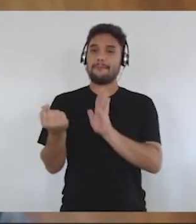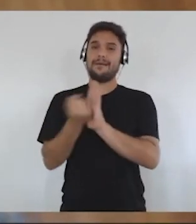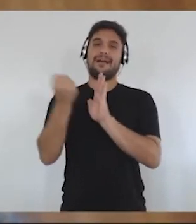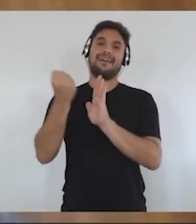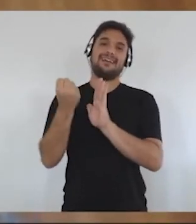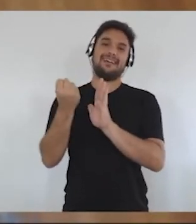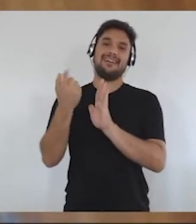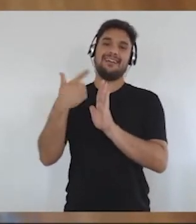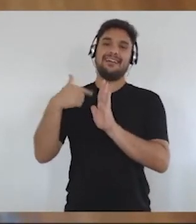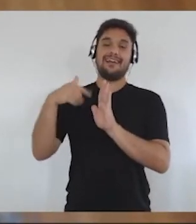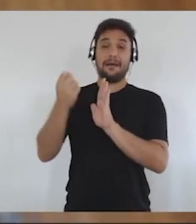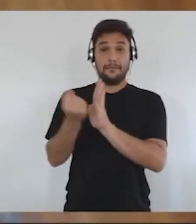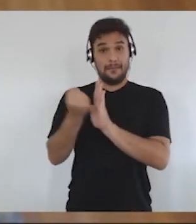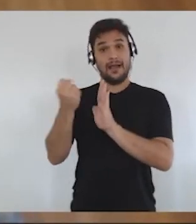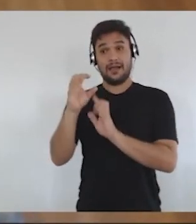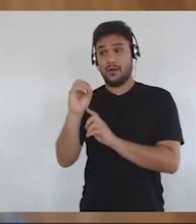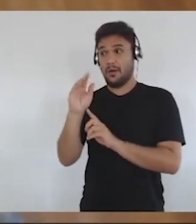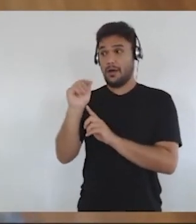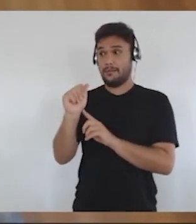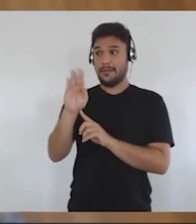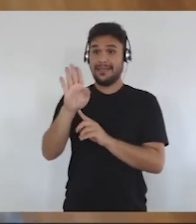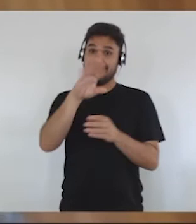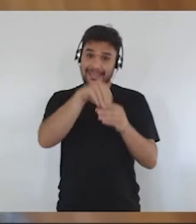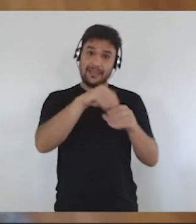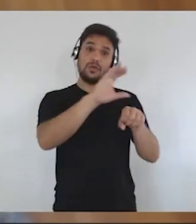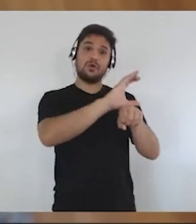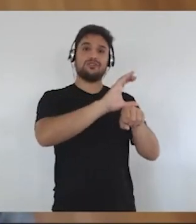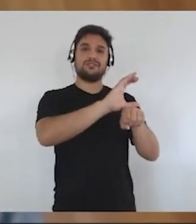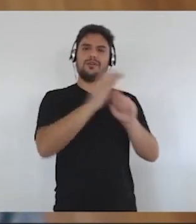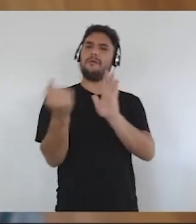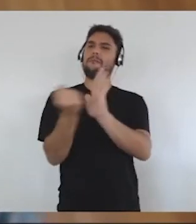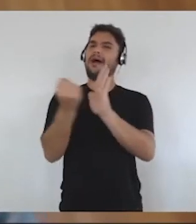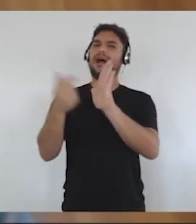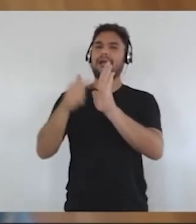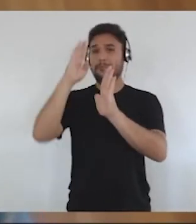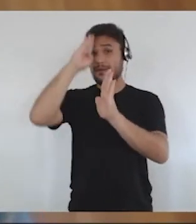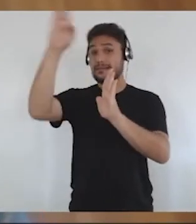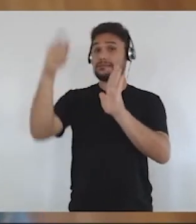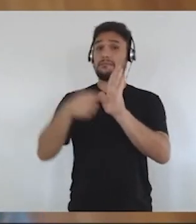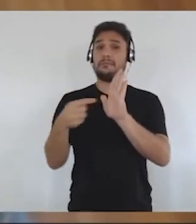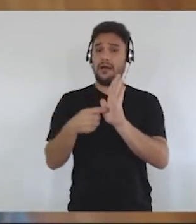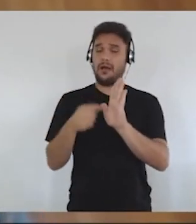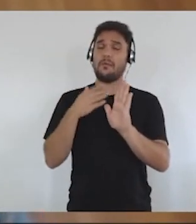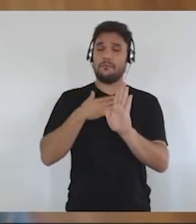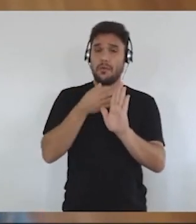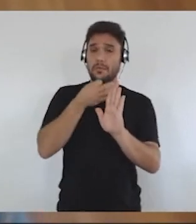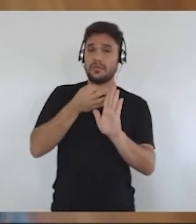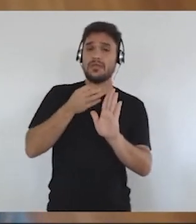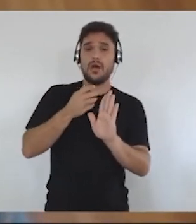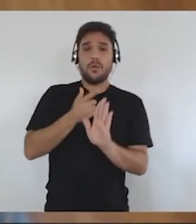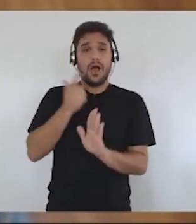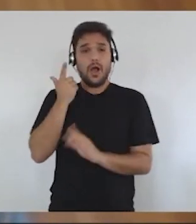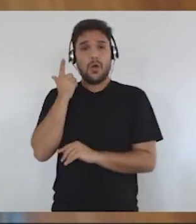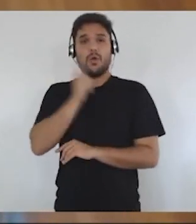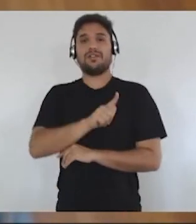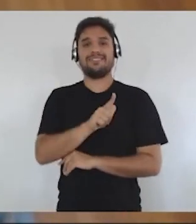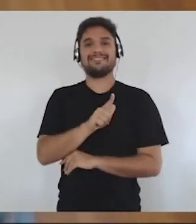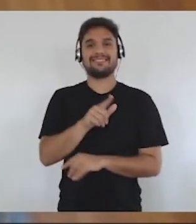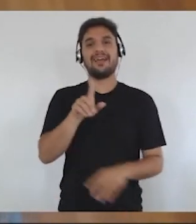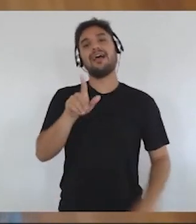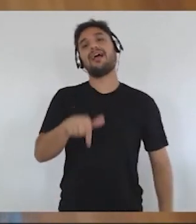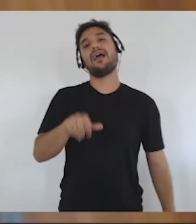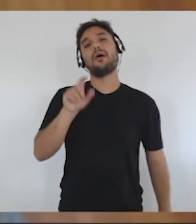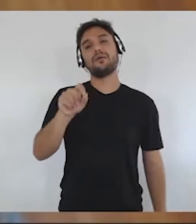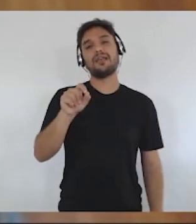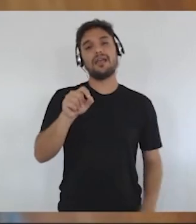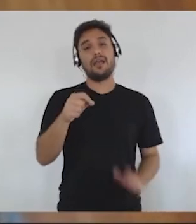e da OAB na Constituição Federal. E a principal digital é aquela que foi, eu considero, a maior conquista da advocacia brasileira, que